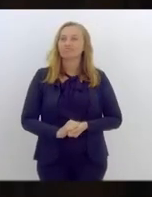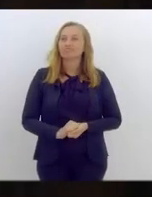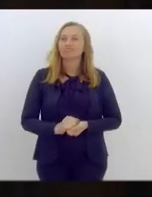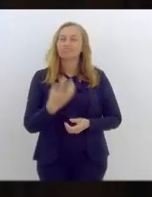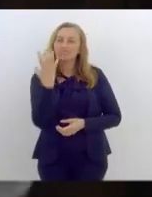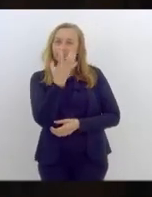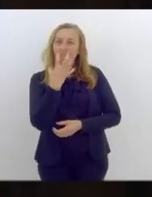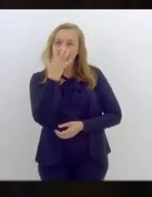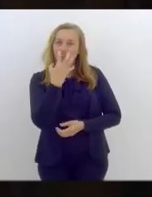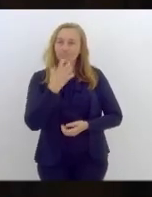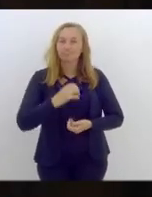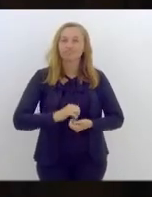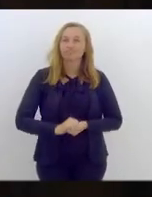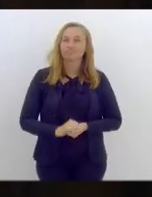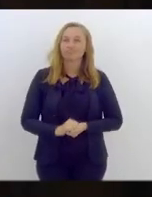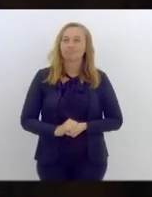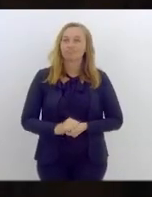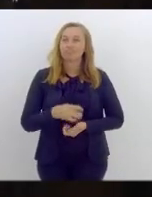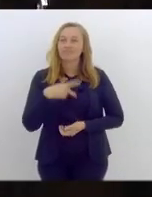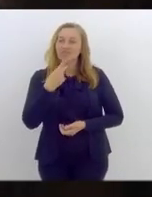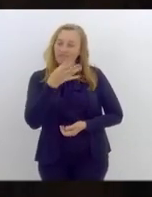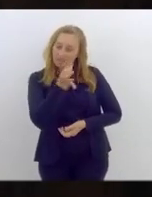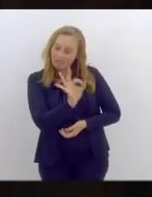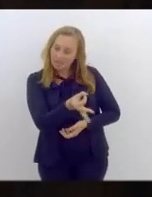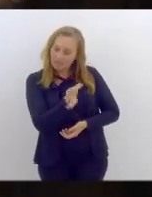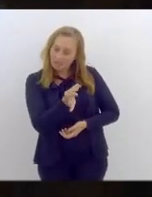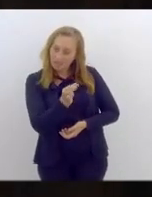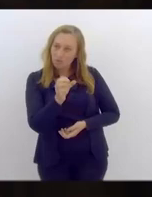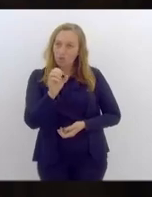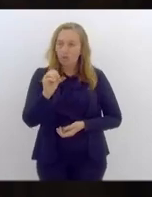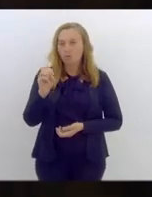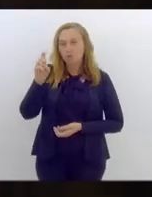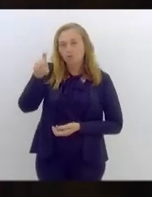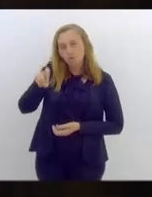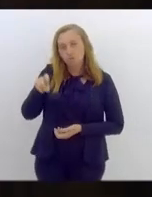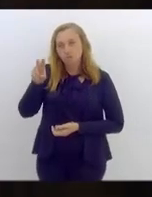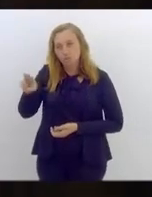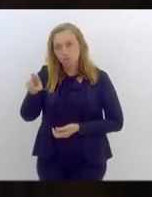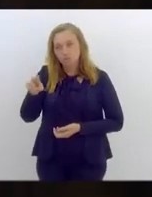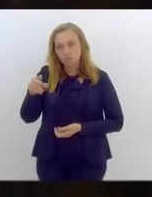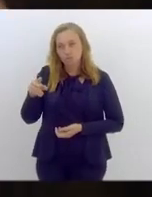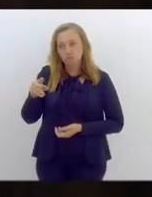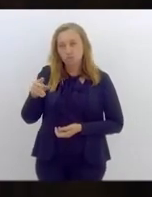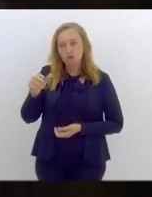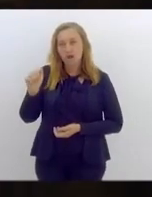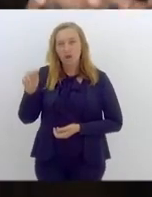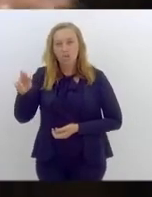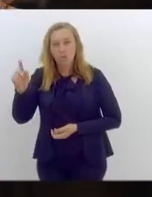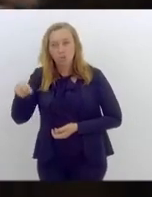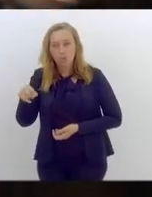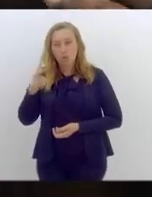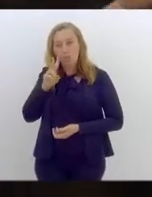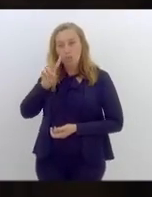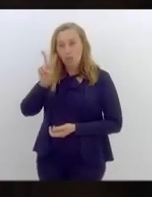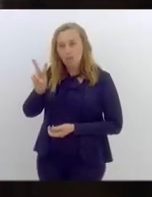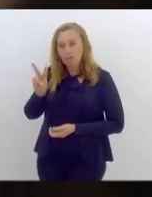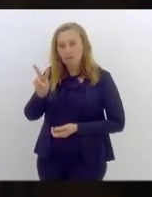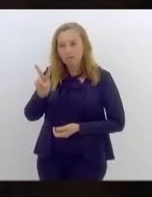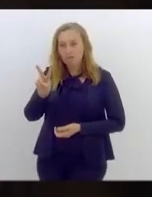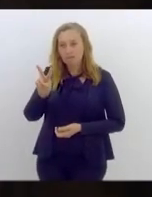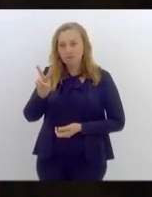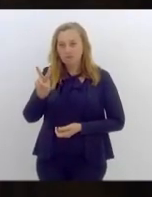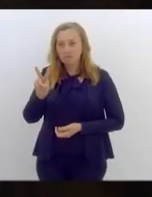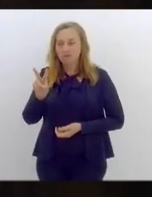cantiga que fala exatamente isso, que Exu, olhe, Exu Oju Aú, olhe essa